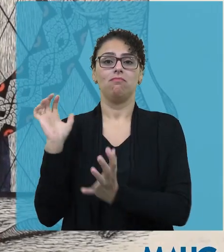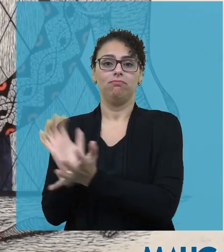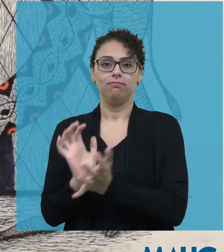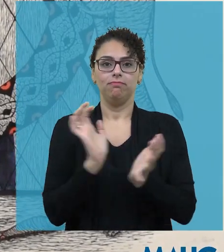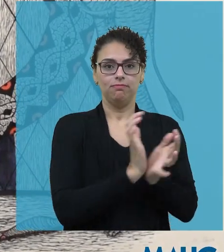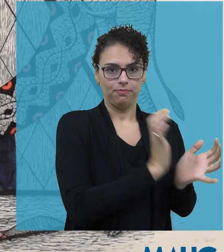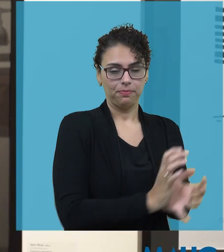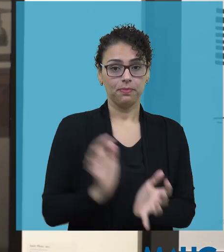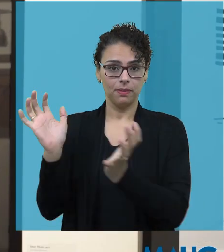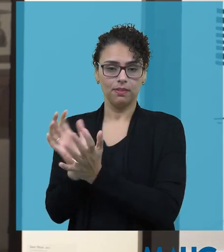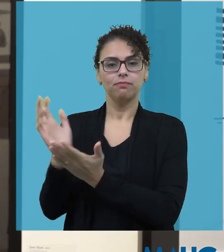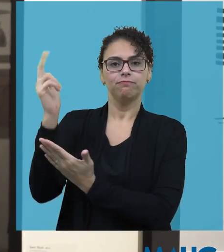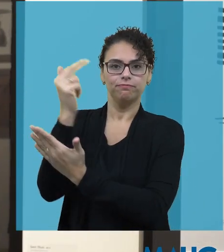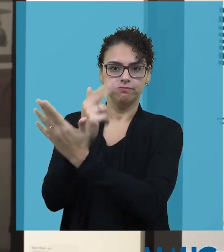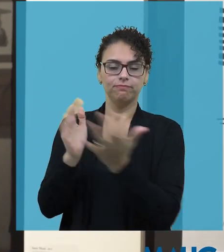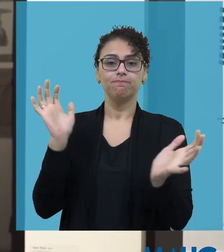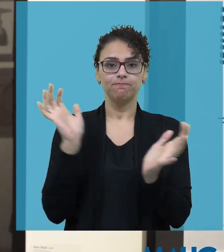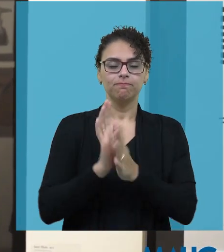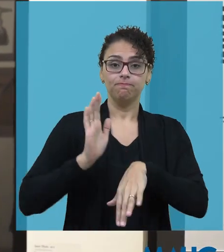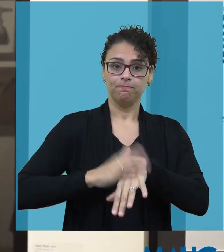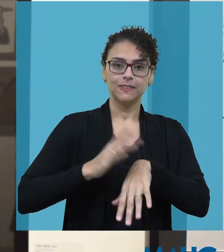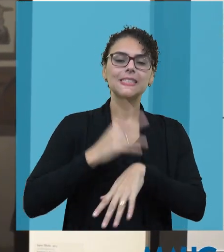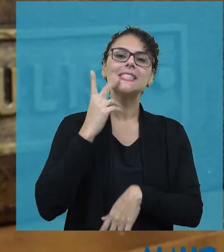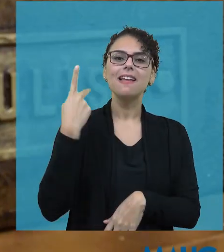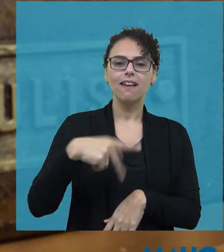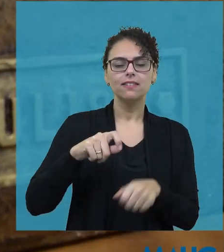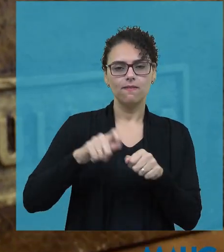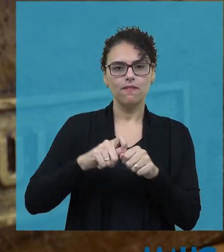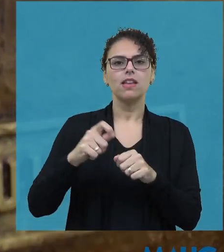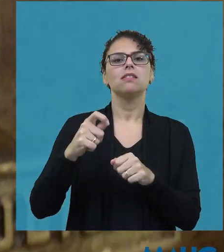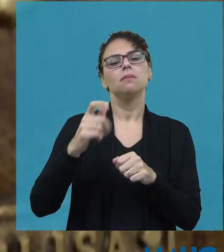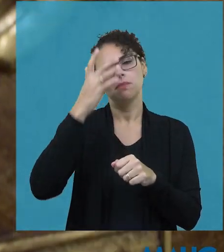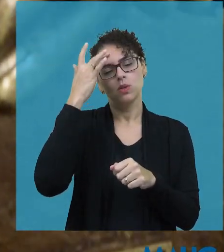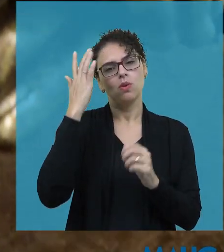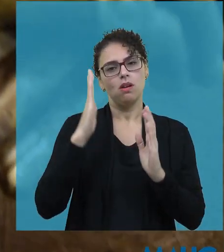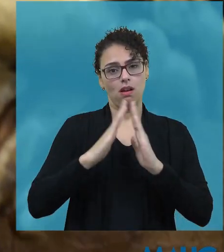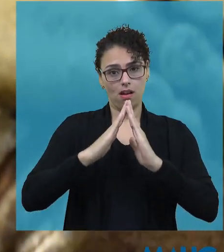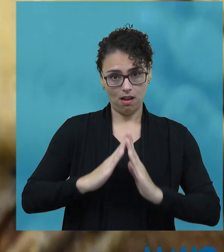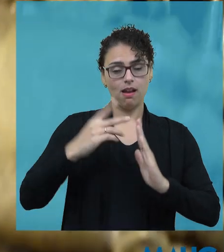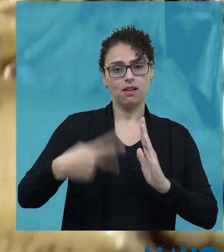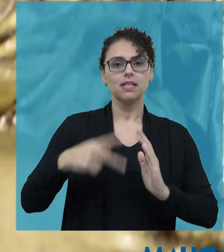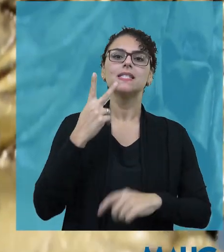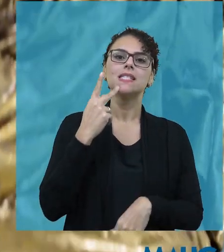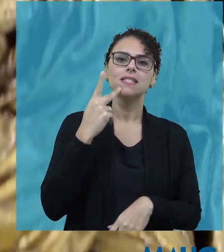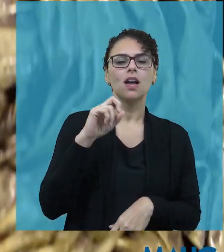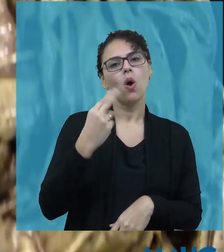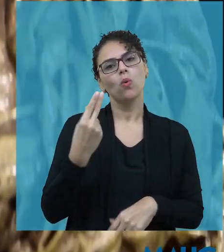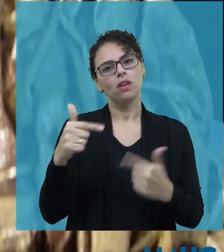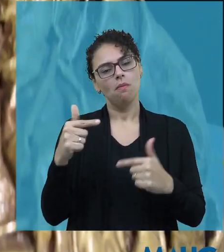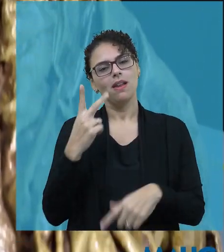da minha coleção, que foi subdividido em gravuras, arte cearense, com vários artistas que moram